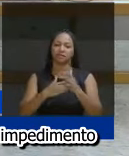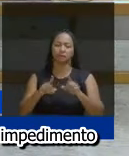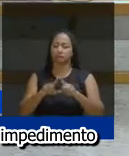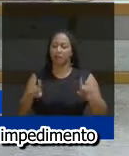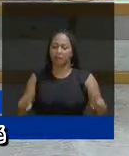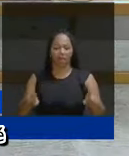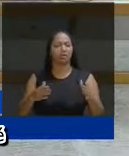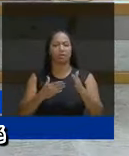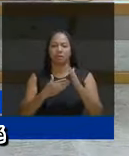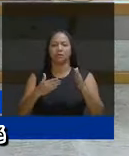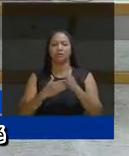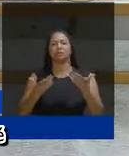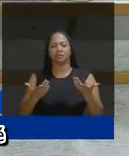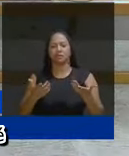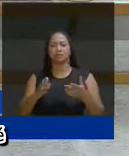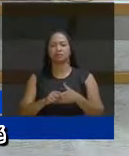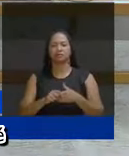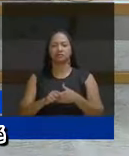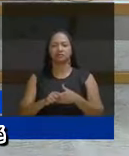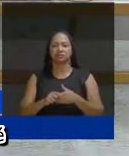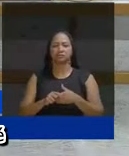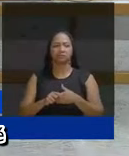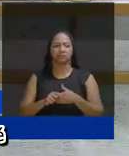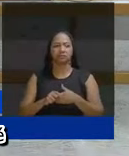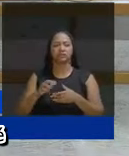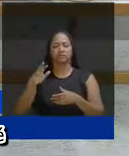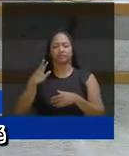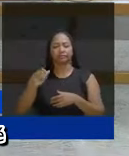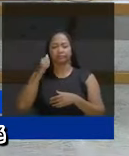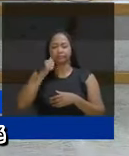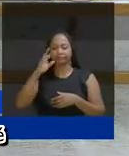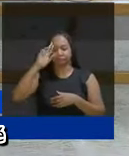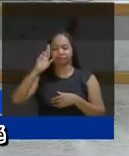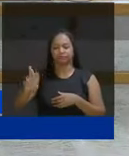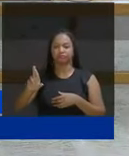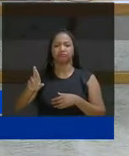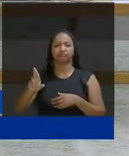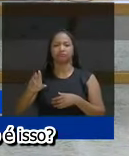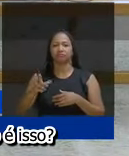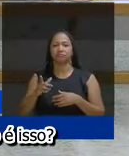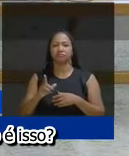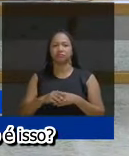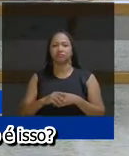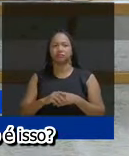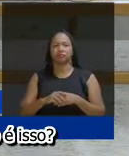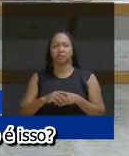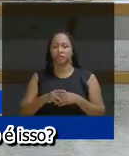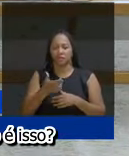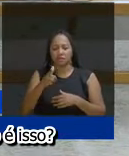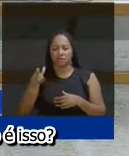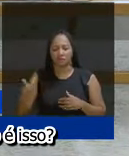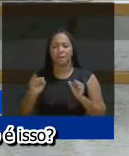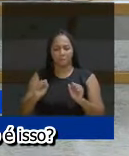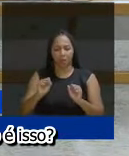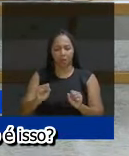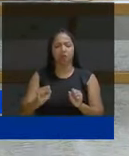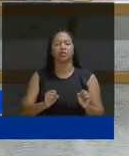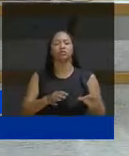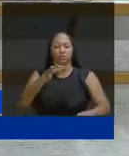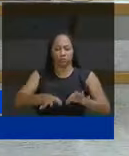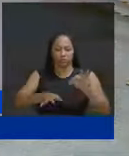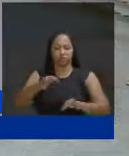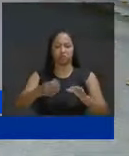era impedimento e era suspeição, e Vossa Excelência entende que não é suspeita, é insuspeita para julgar esse processo, não é